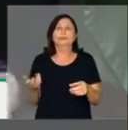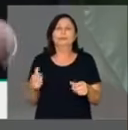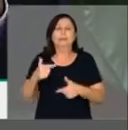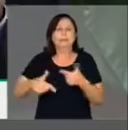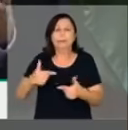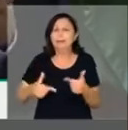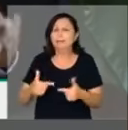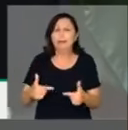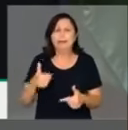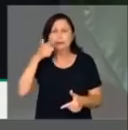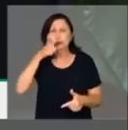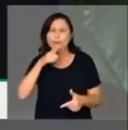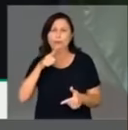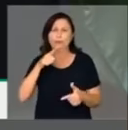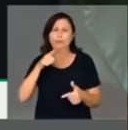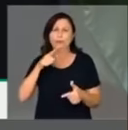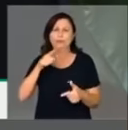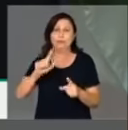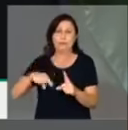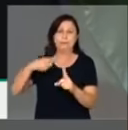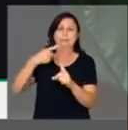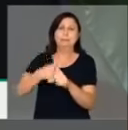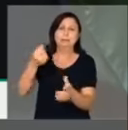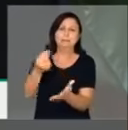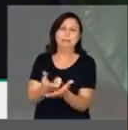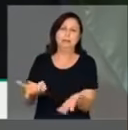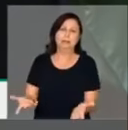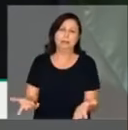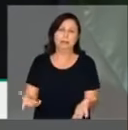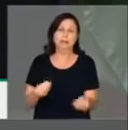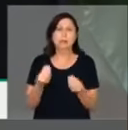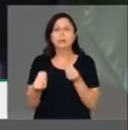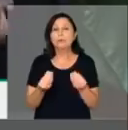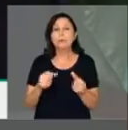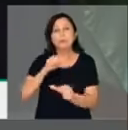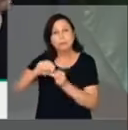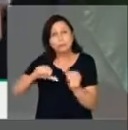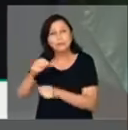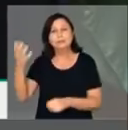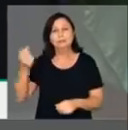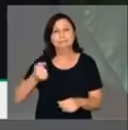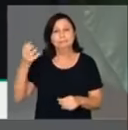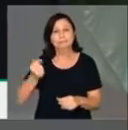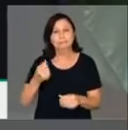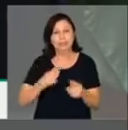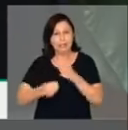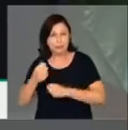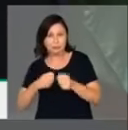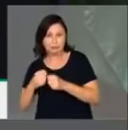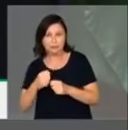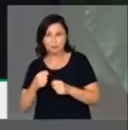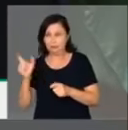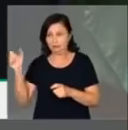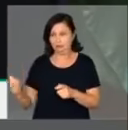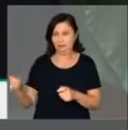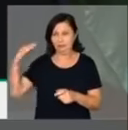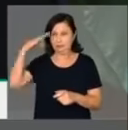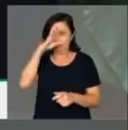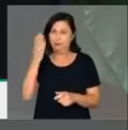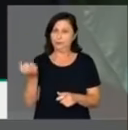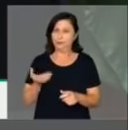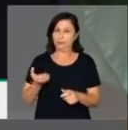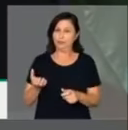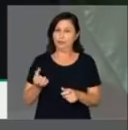fala o que quer fazer com a reforma da Previdência. O seu economista quer fazer o sistema de capitalização